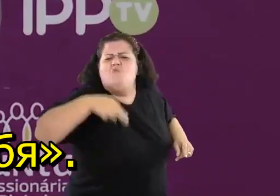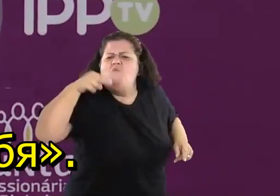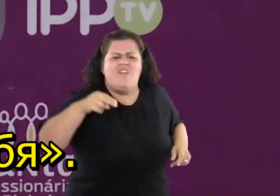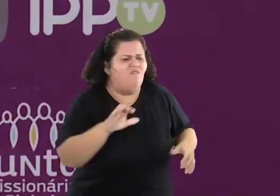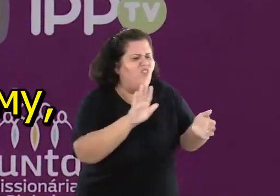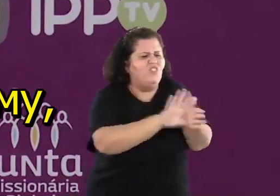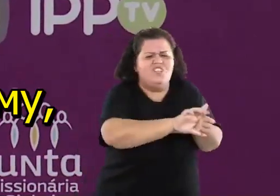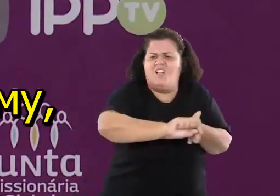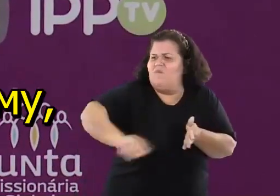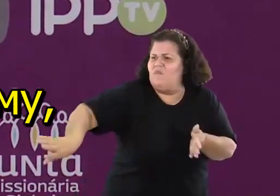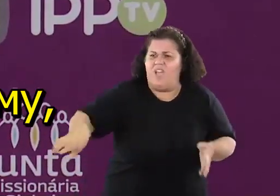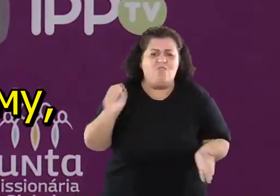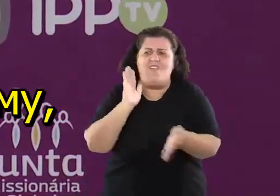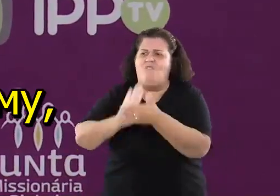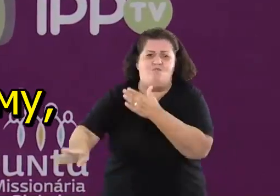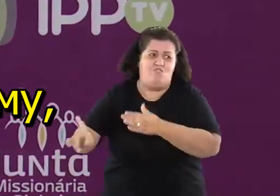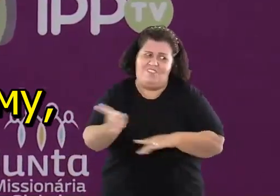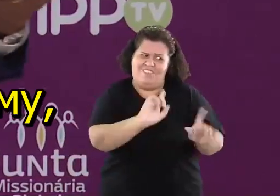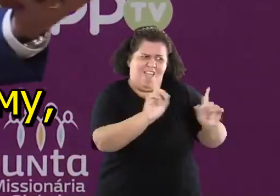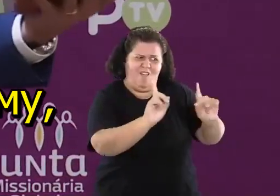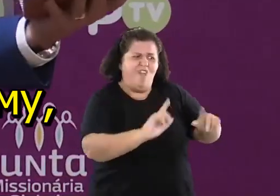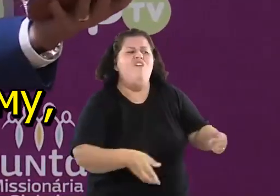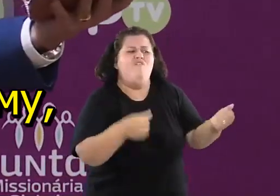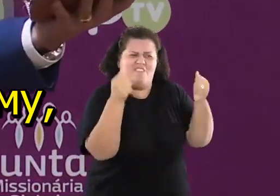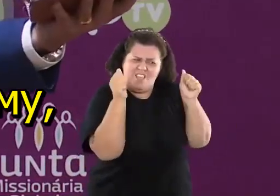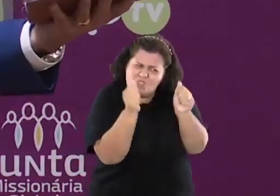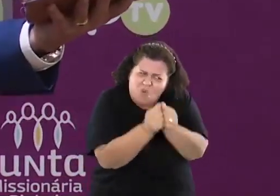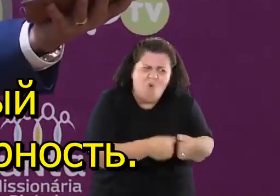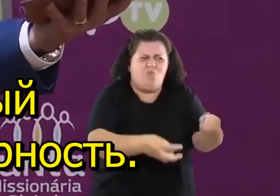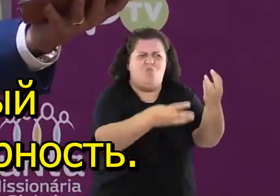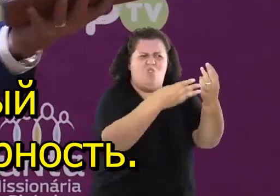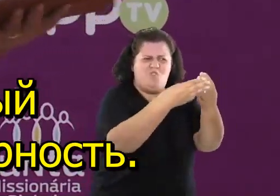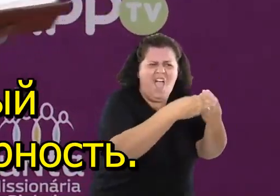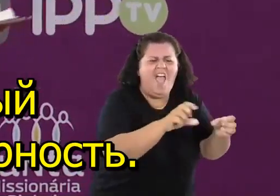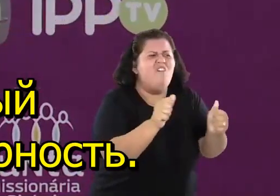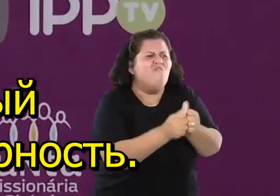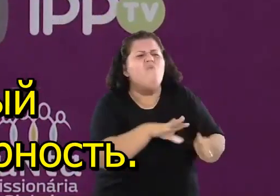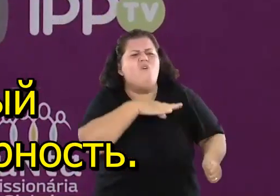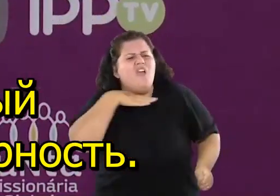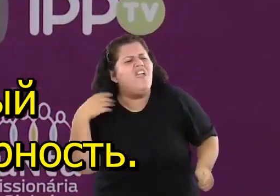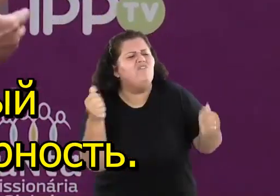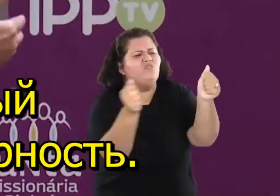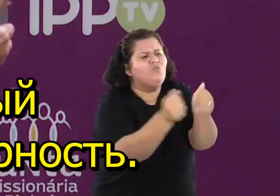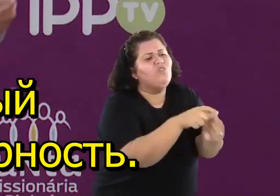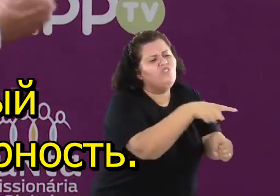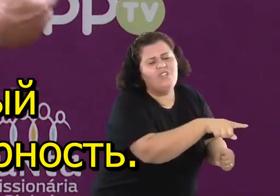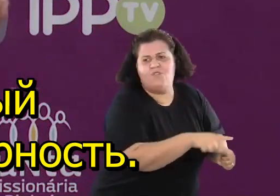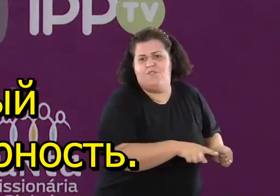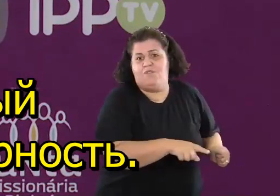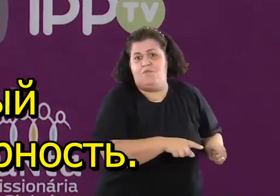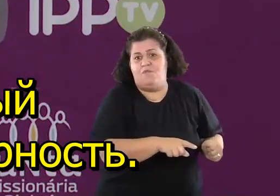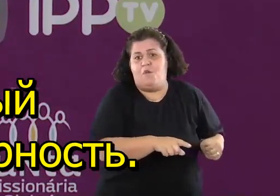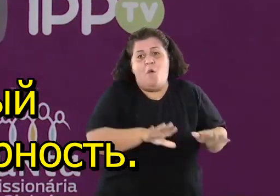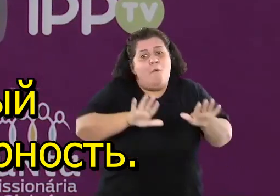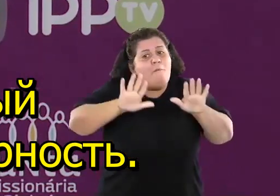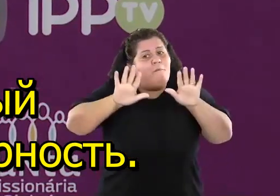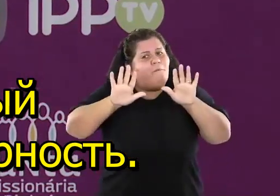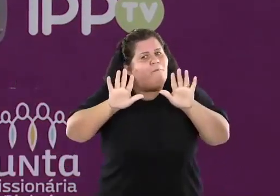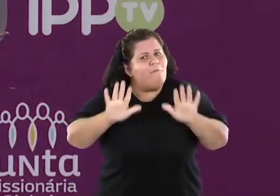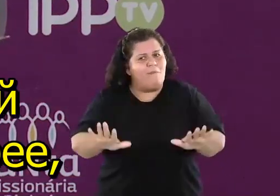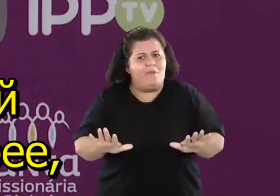minha vida, eu estou pronto a ir contigo para a prisão e para a morte. E esse mesmo Pedro que devota fidelidade